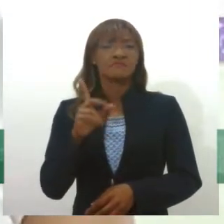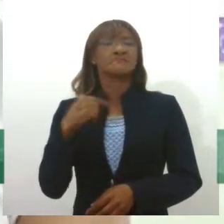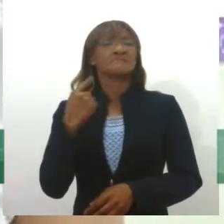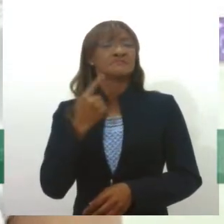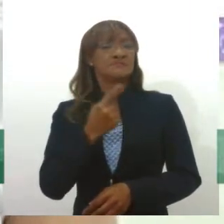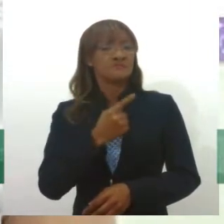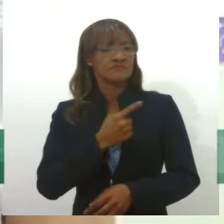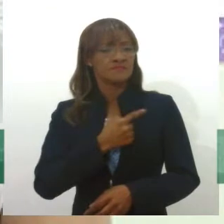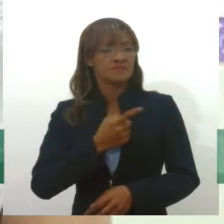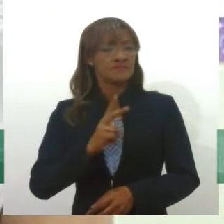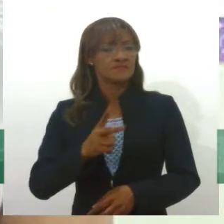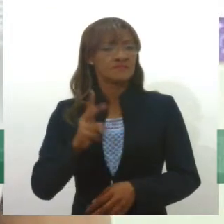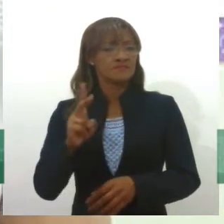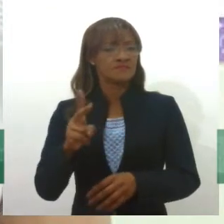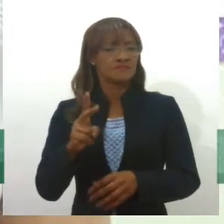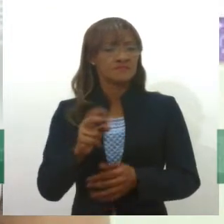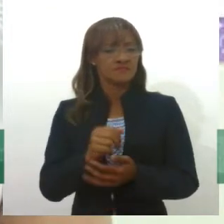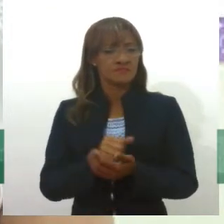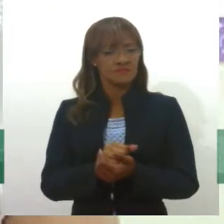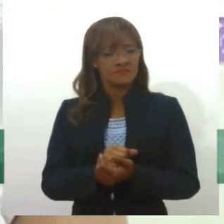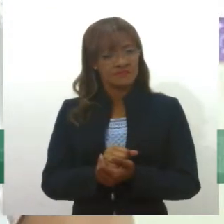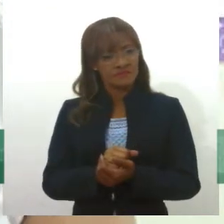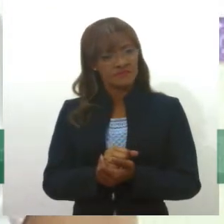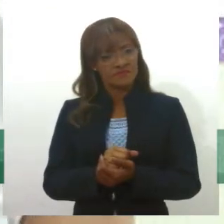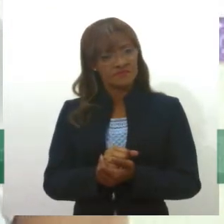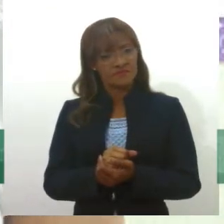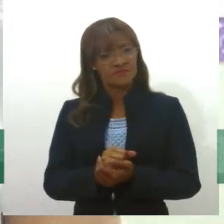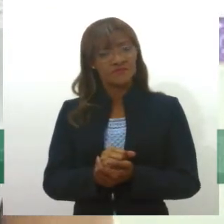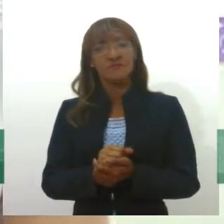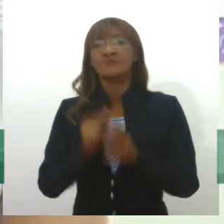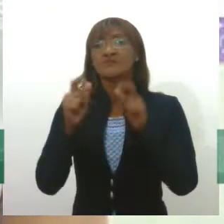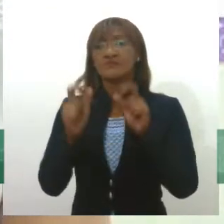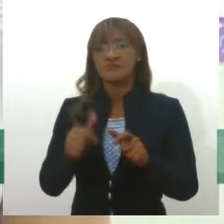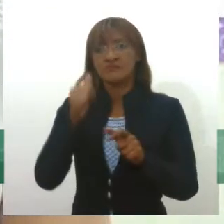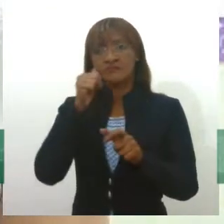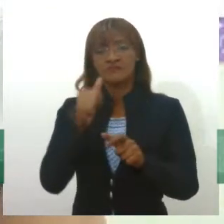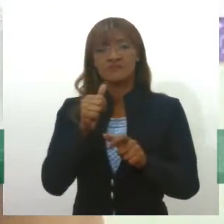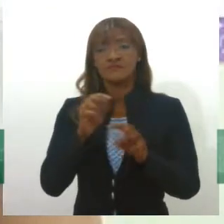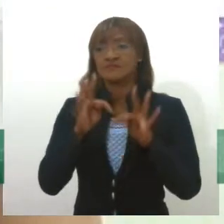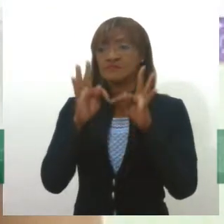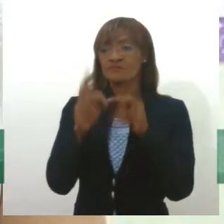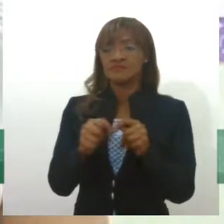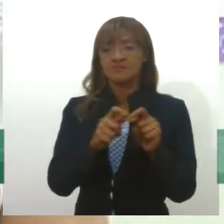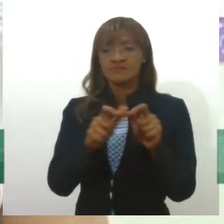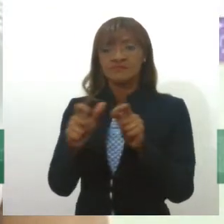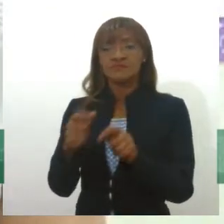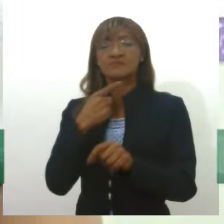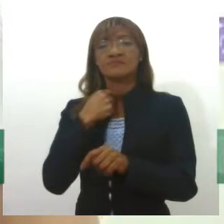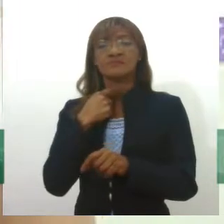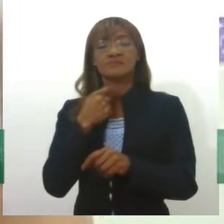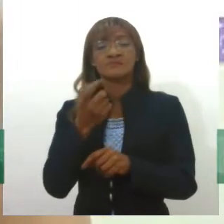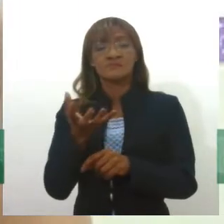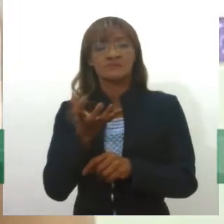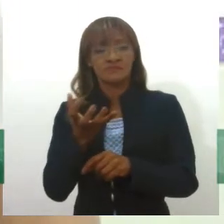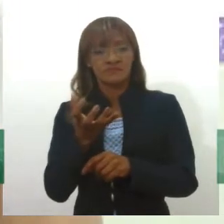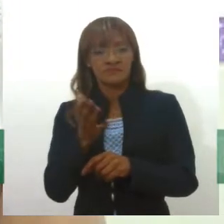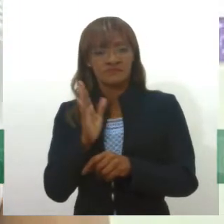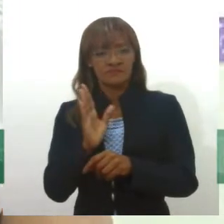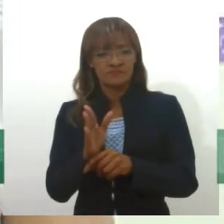em dizer que mulher, o lugar da mulher é onde nós quisermos, onde ela quiser. E nesse processo de chegada das